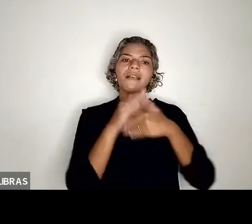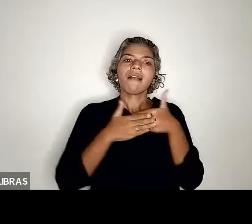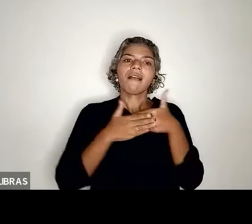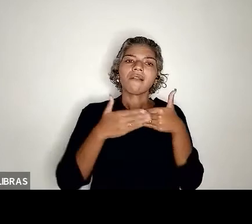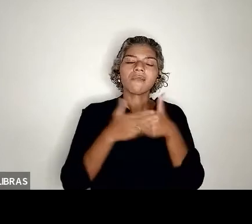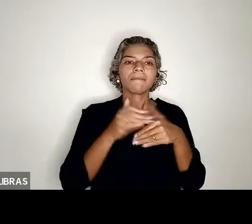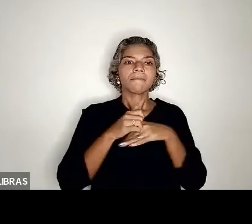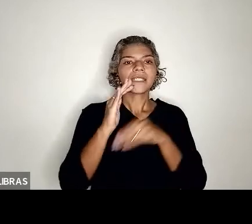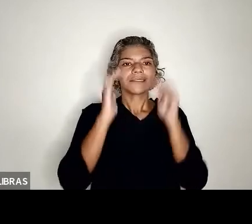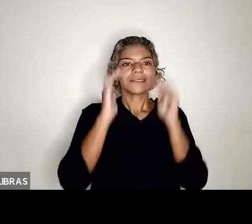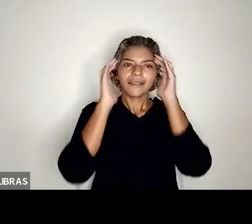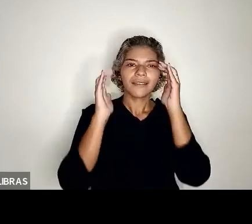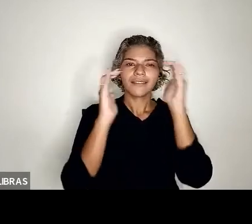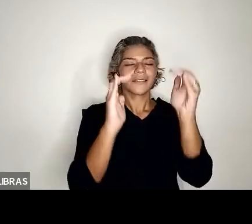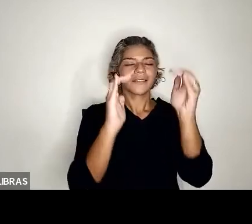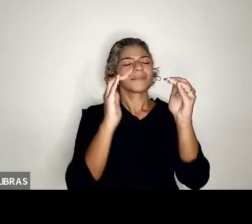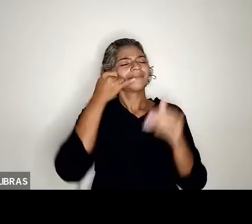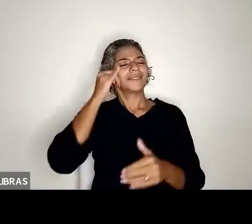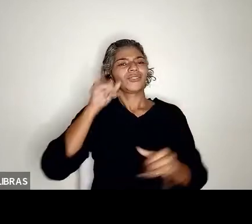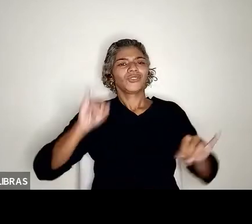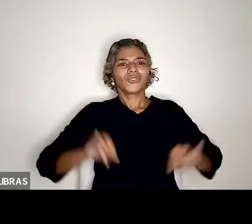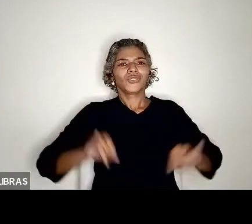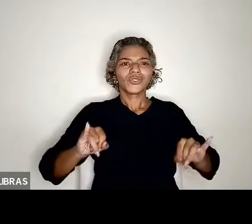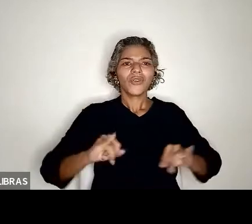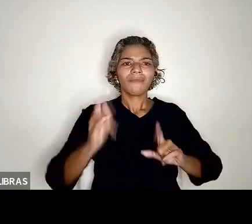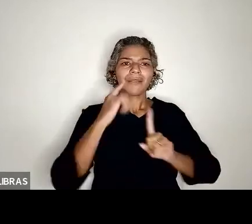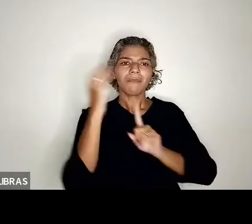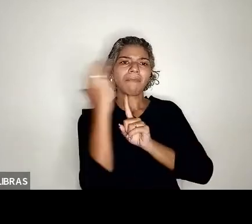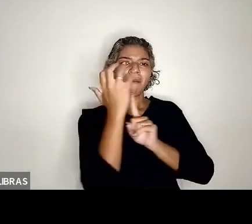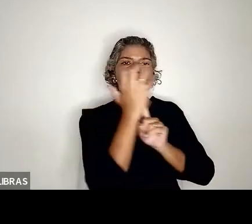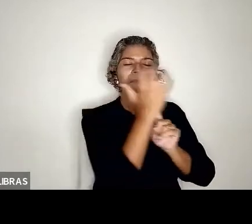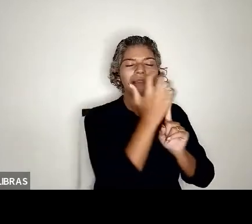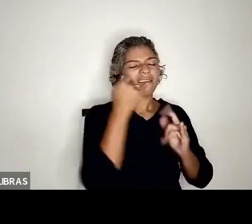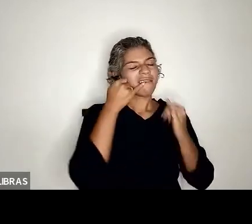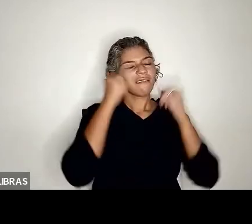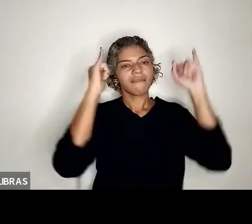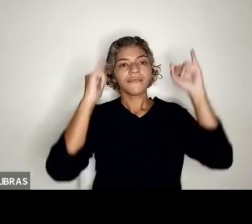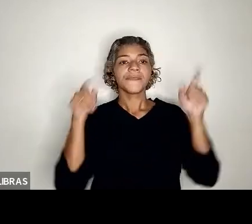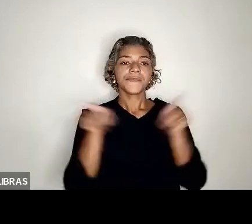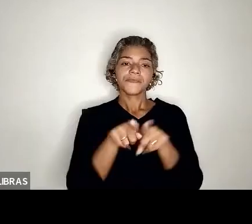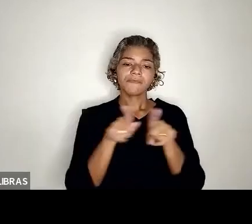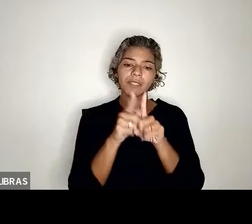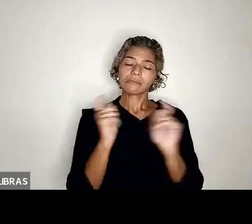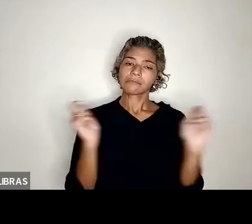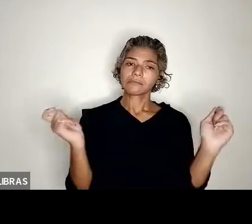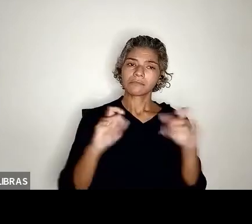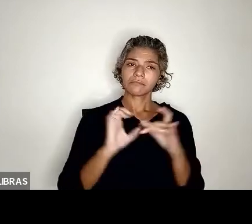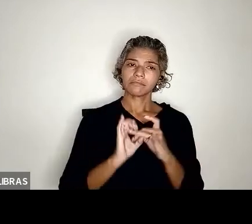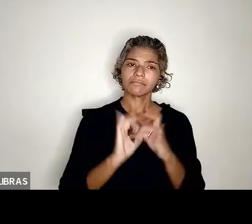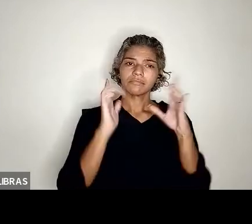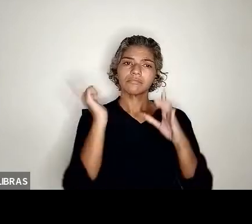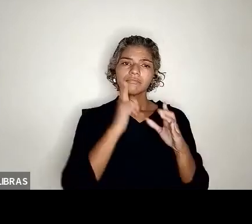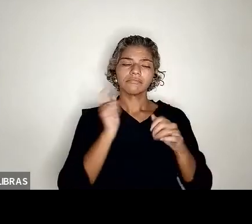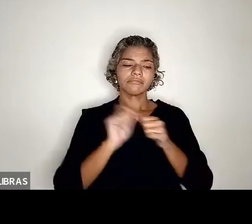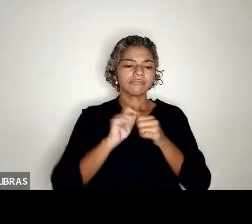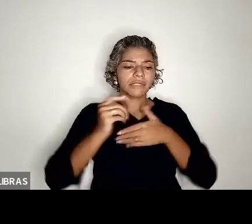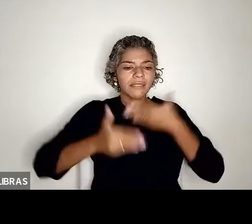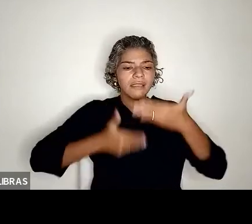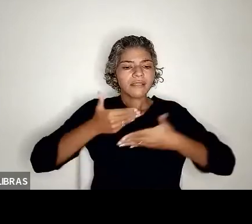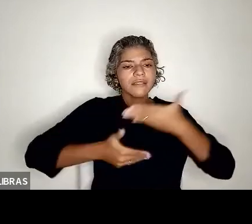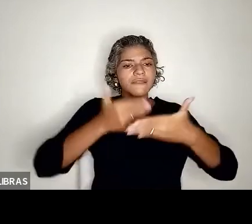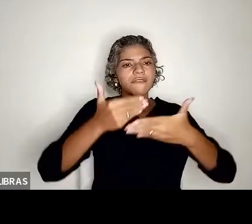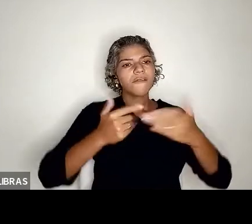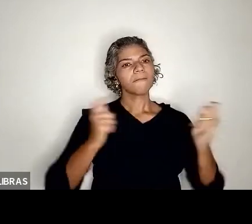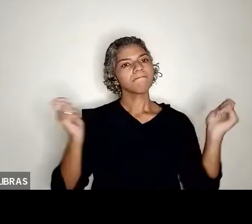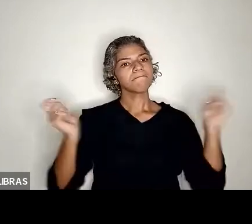menos sofrimento para todos nós e que permita que a gente desenvolva todas as nossas potencialidades, né,